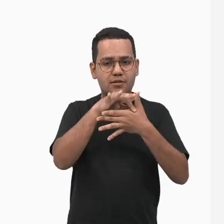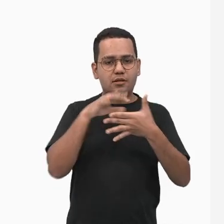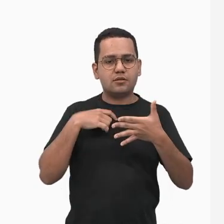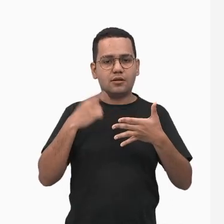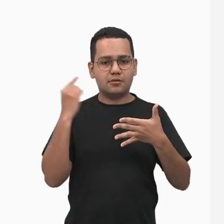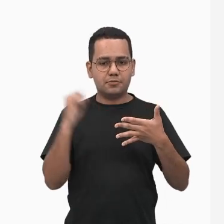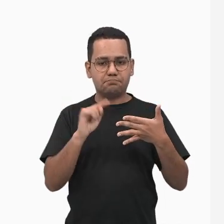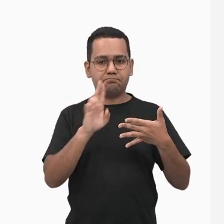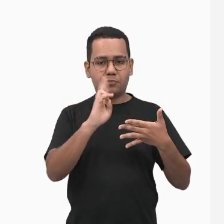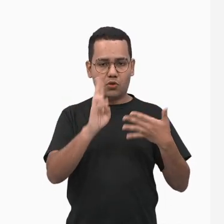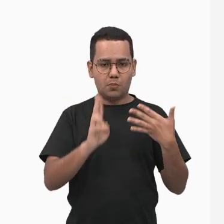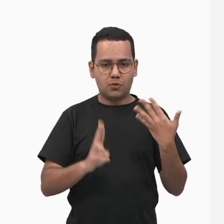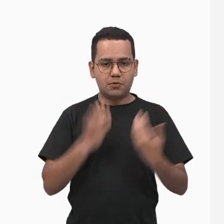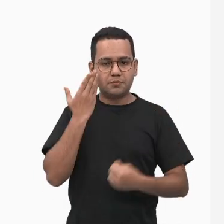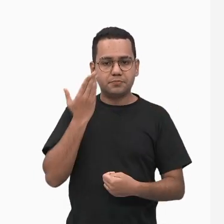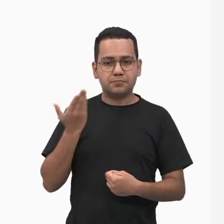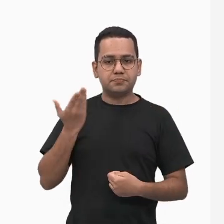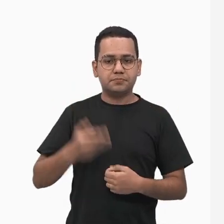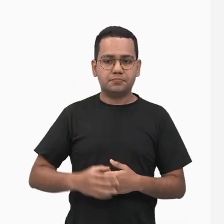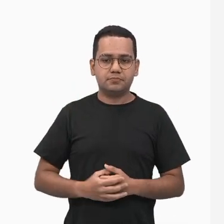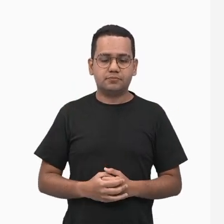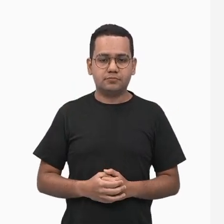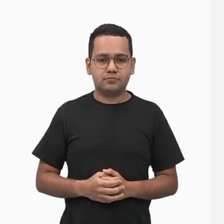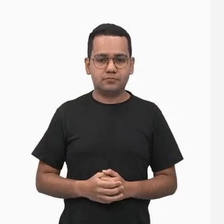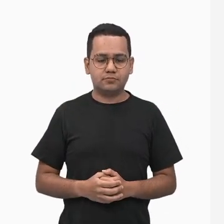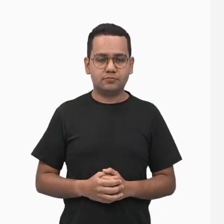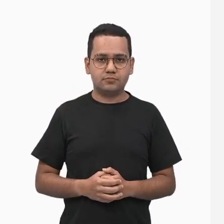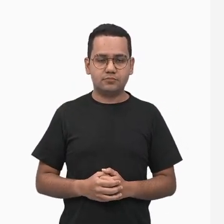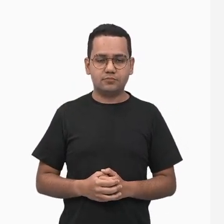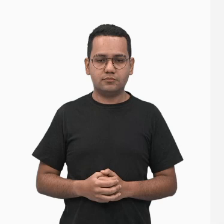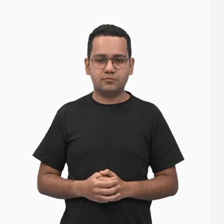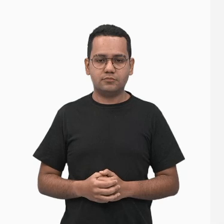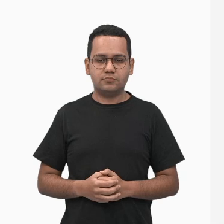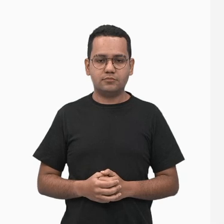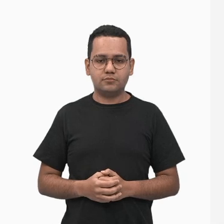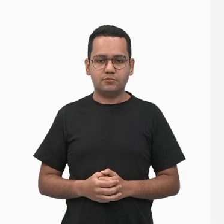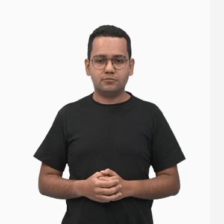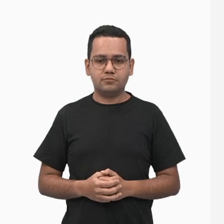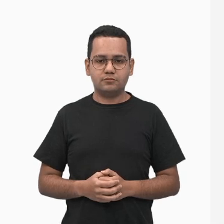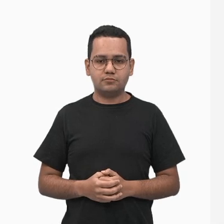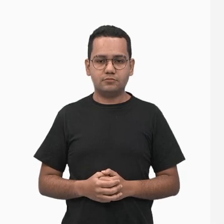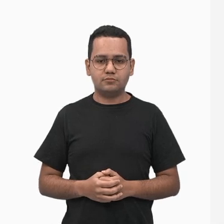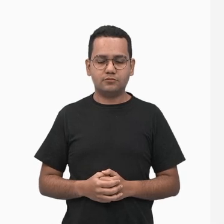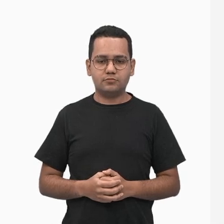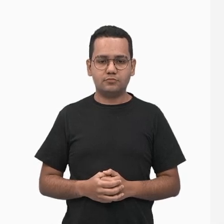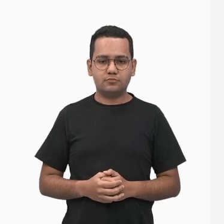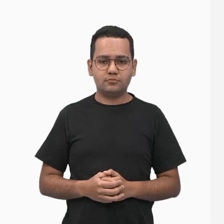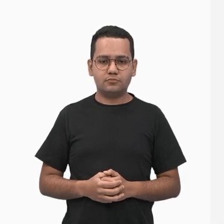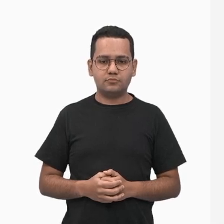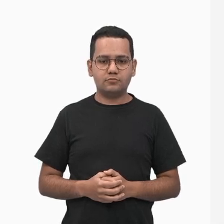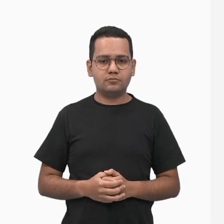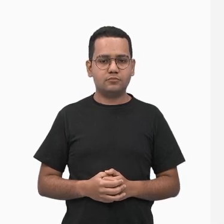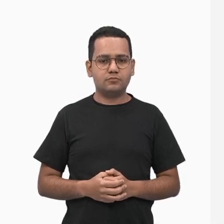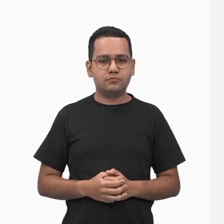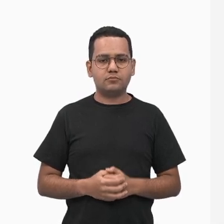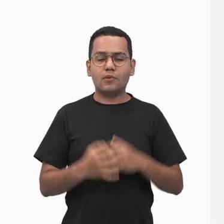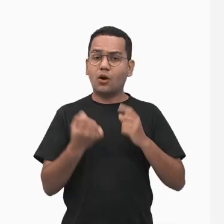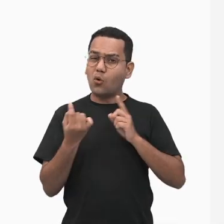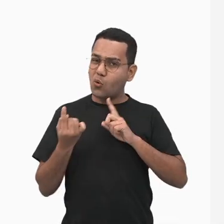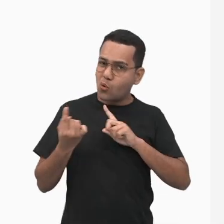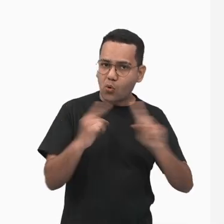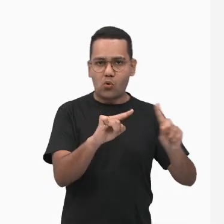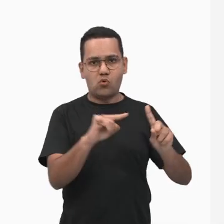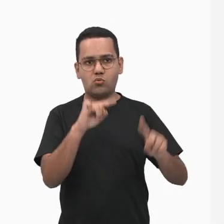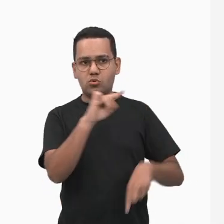Repúblico, de Borges da Fonseca, e a Malagueta, de Luiz Augusto Maia, se juntaram contra o